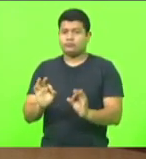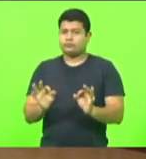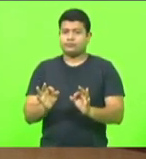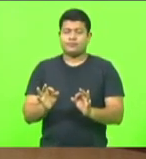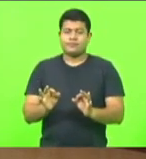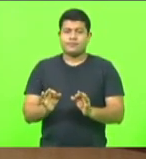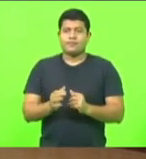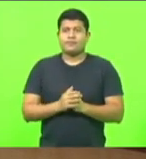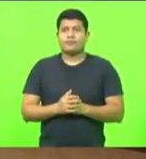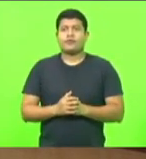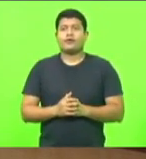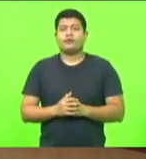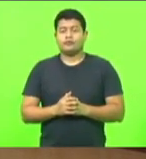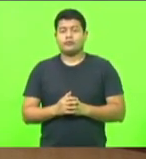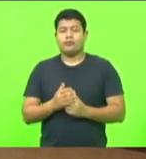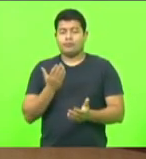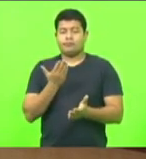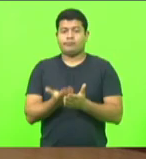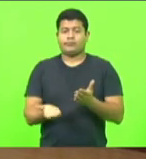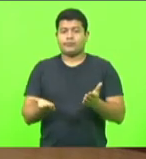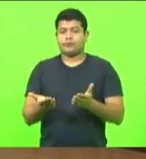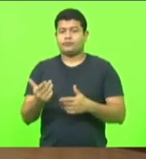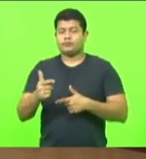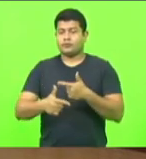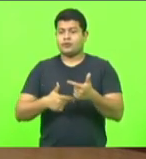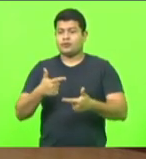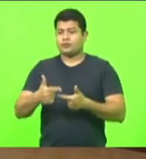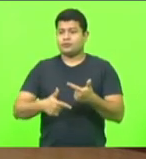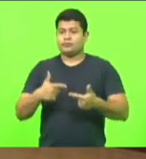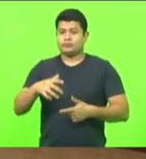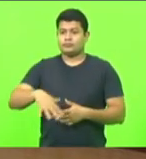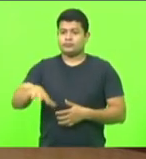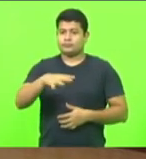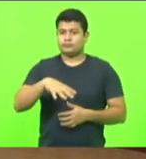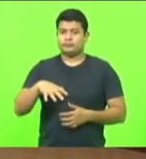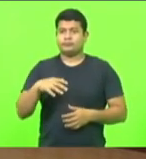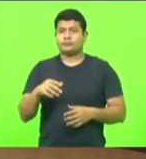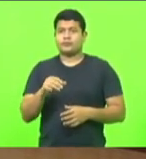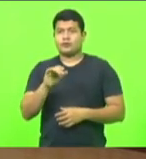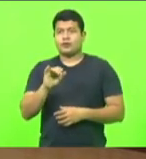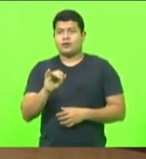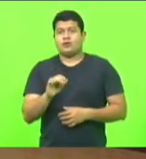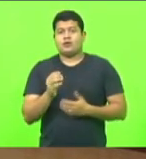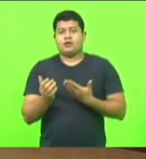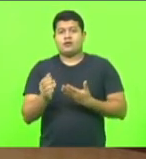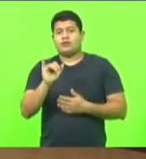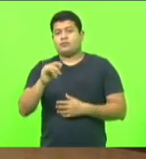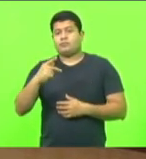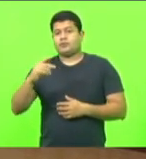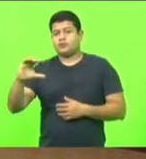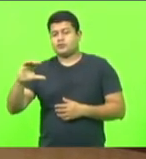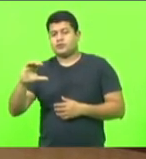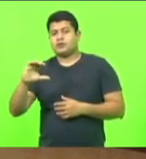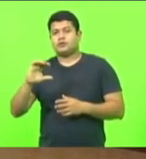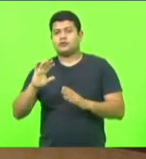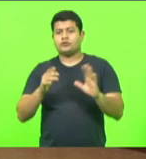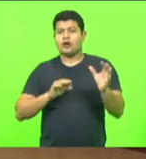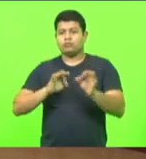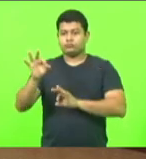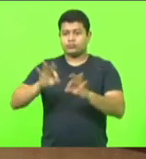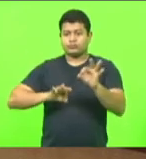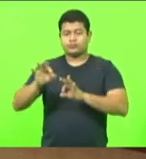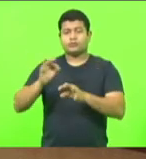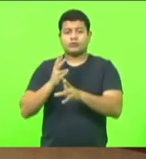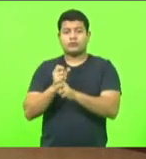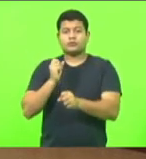educação. A situação é ainda pior se considerarmos que o INPC medido para o ano de 2021, em sua última aferição,